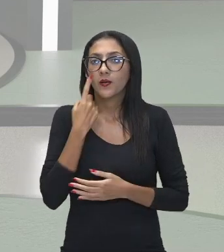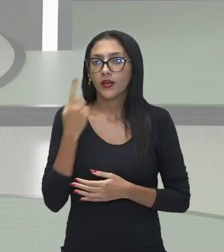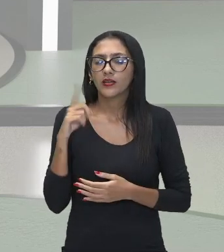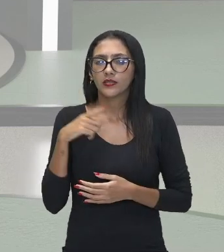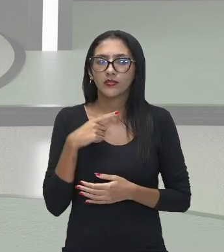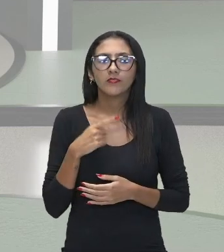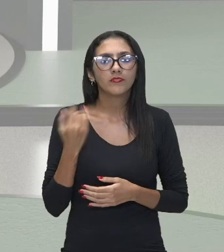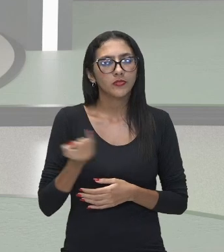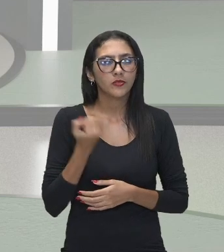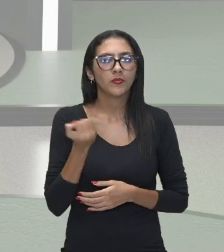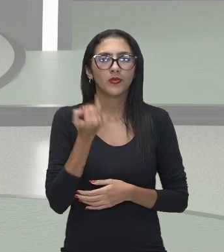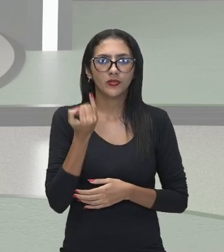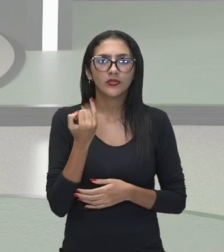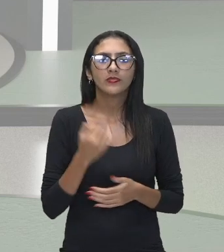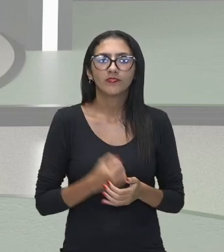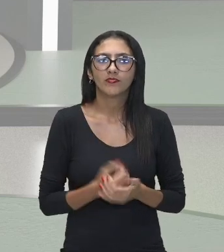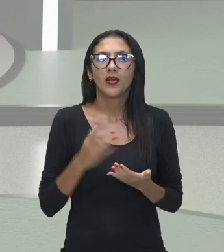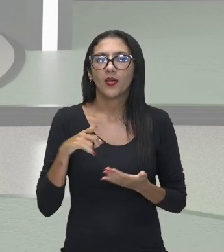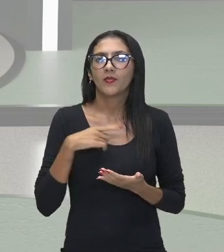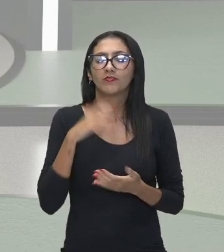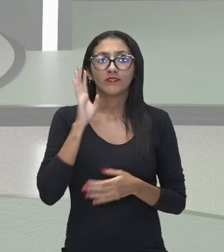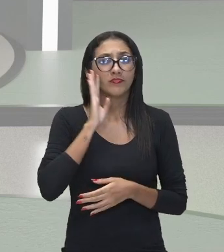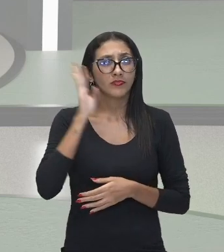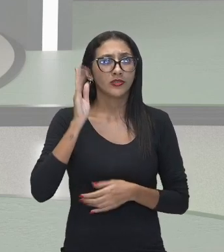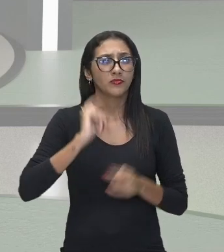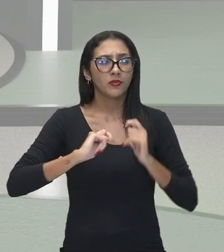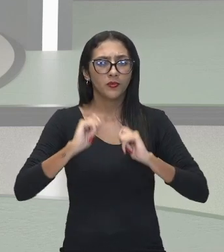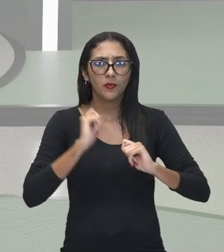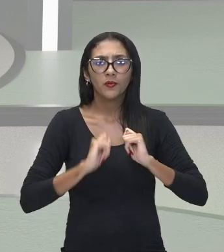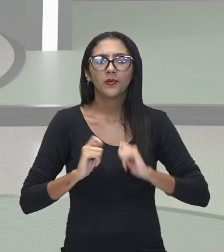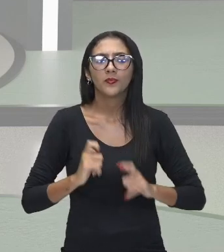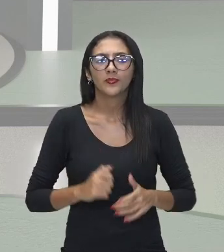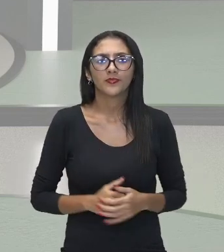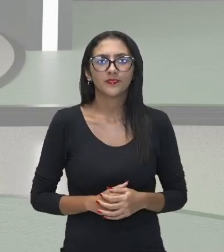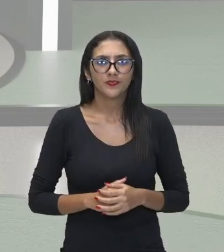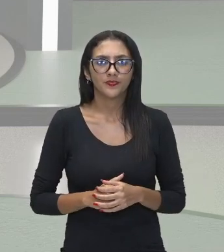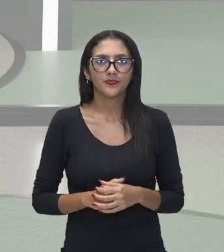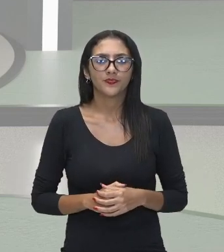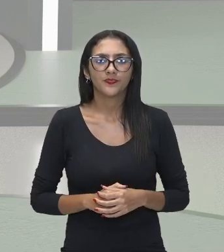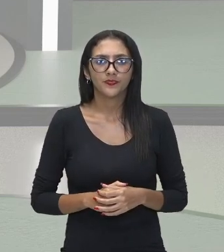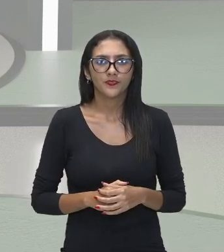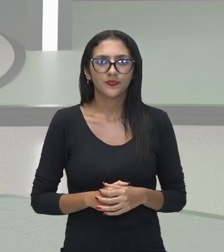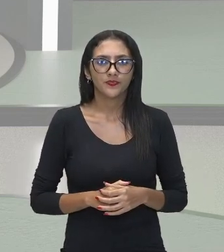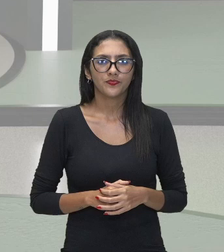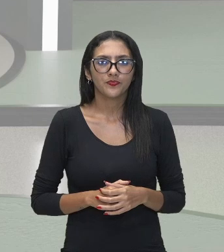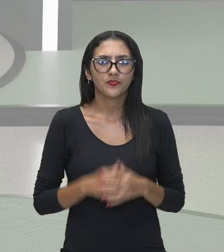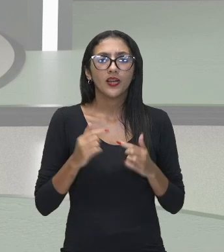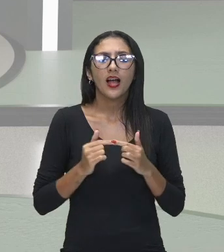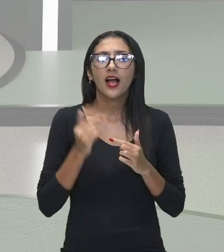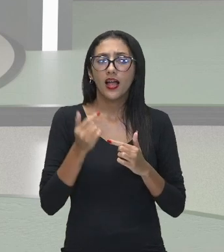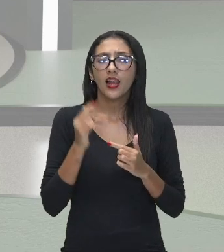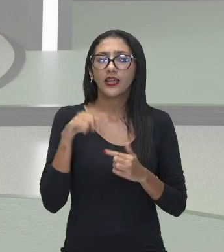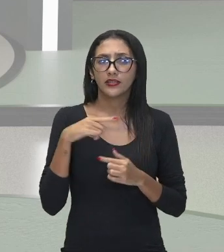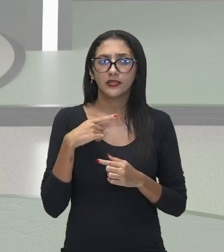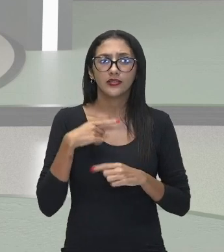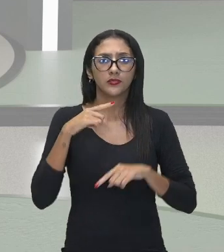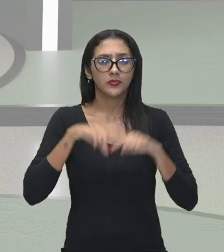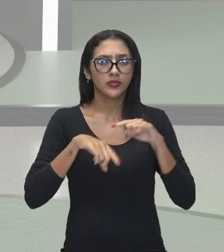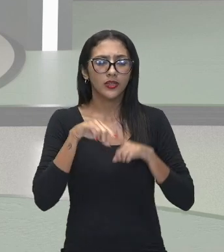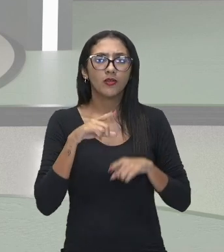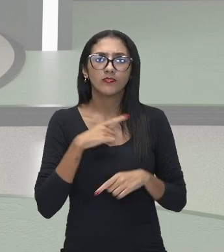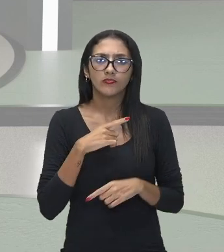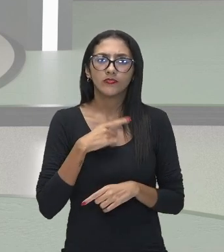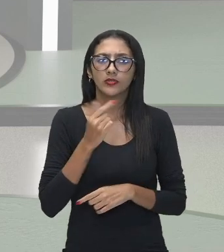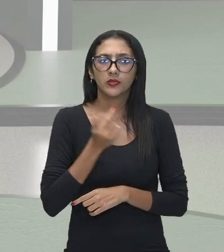muito importante, talvez o de maior valor comercial. Além desse terpeno, dessa borracha natural,